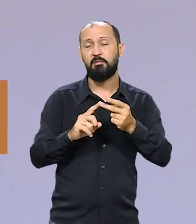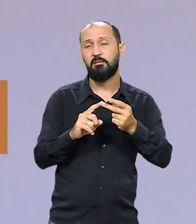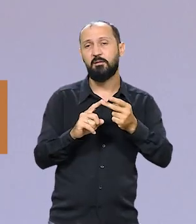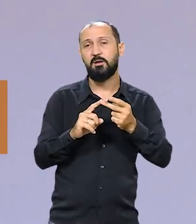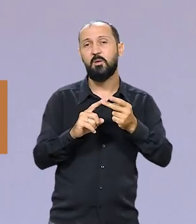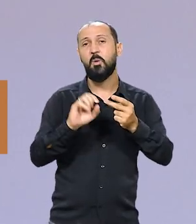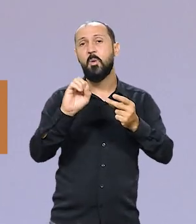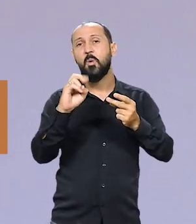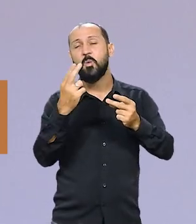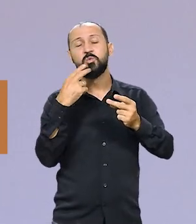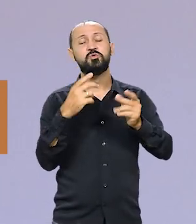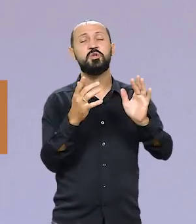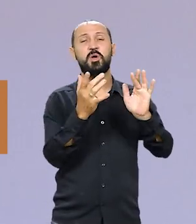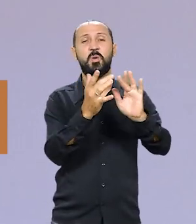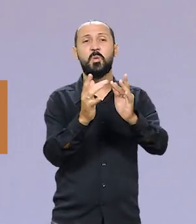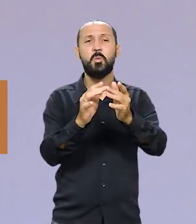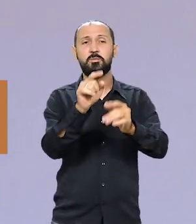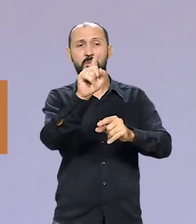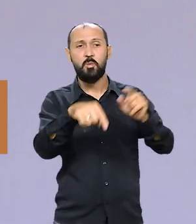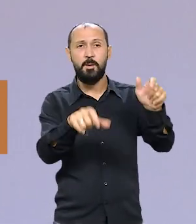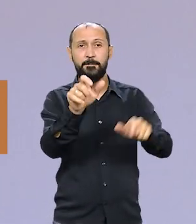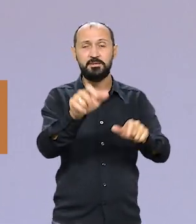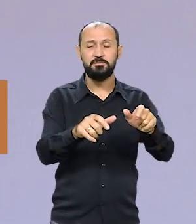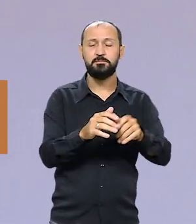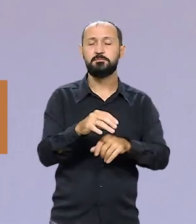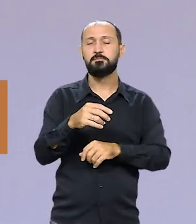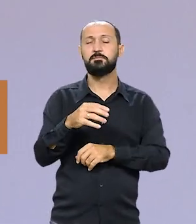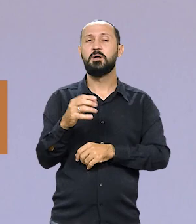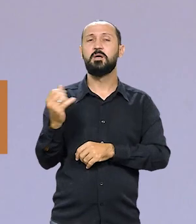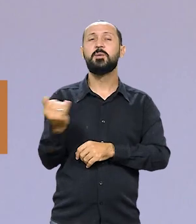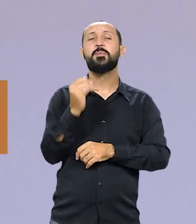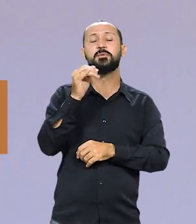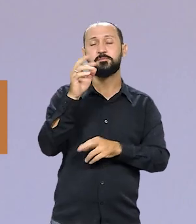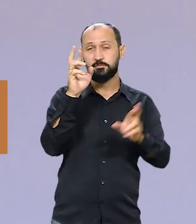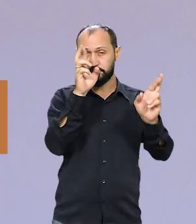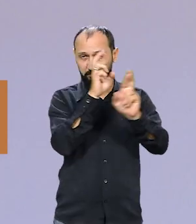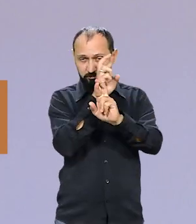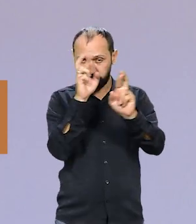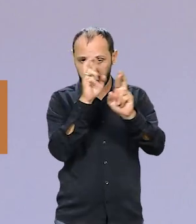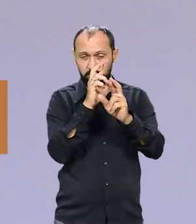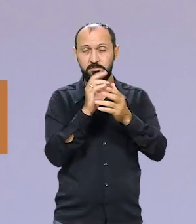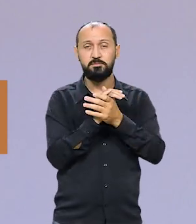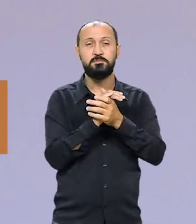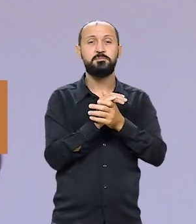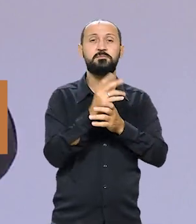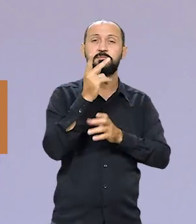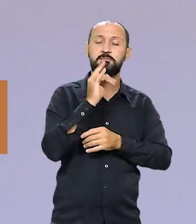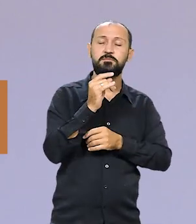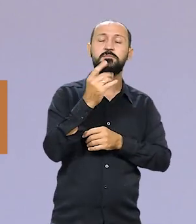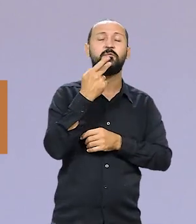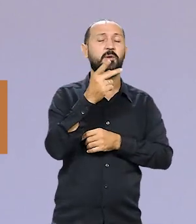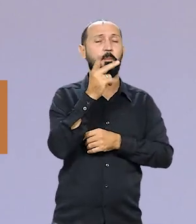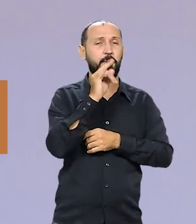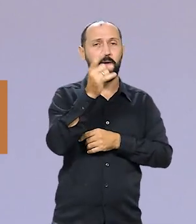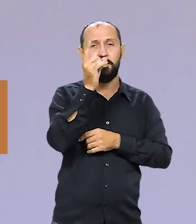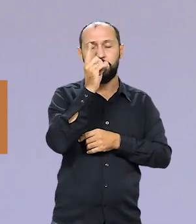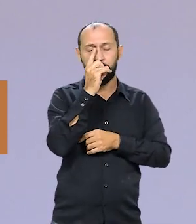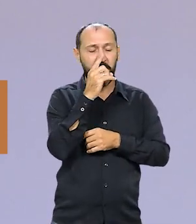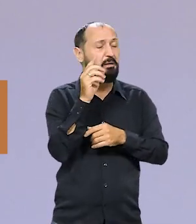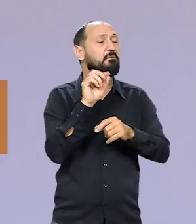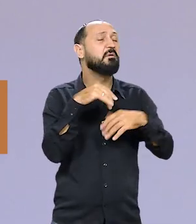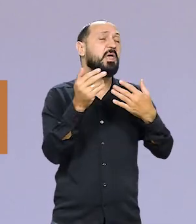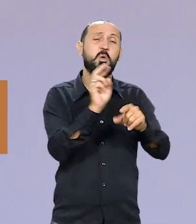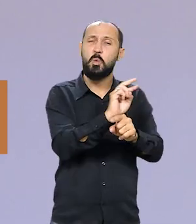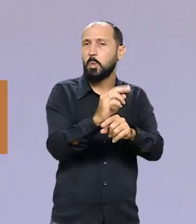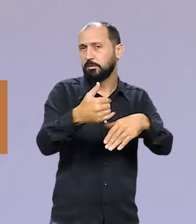medo de ter contato com aquela pessoa. Então, é muito importante que a pessoa, os pais, eu digo pai,